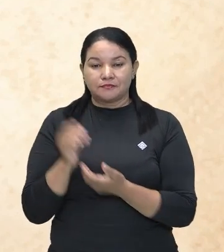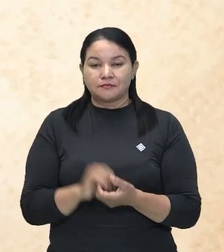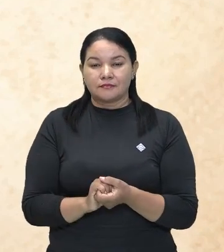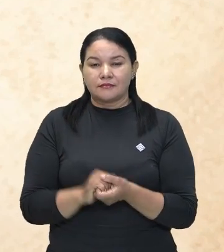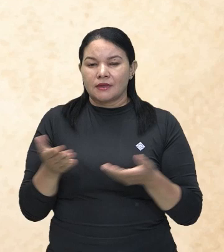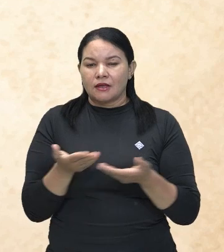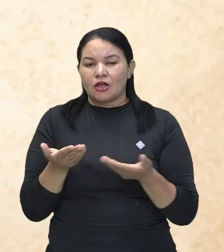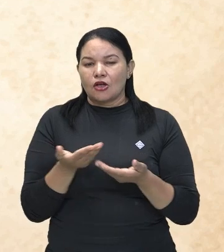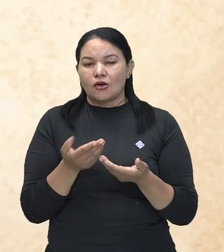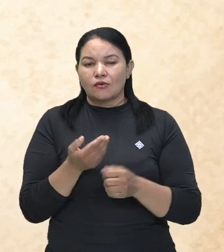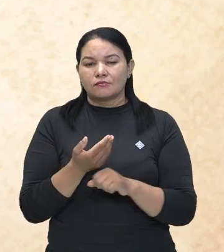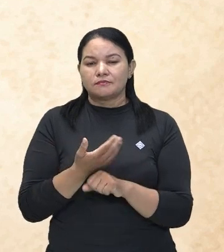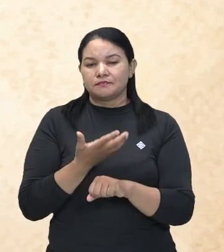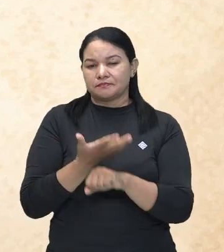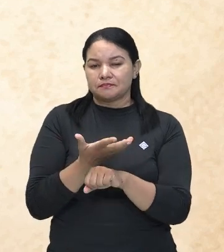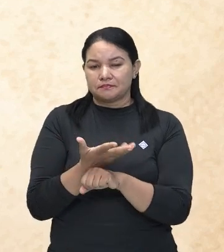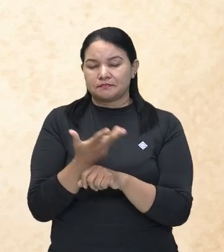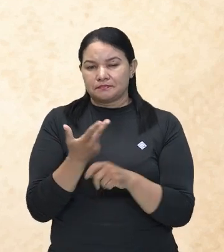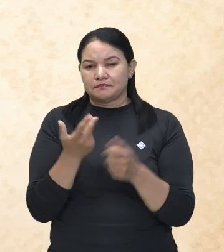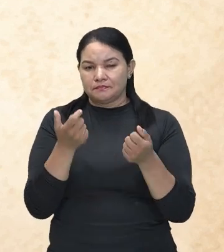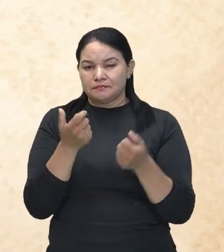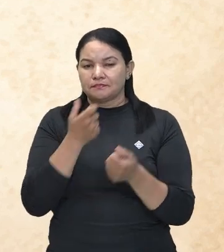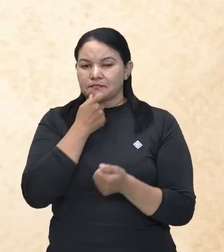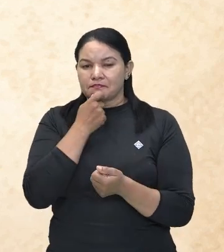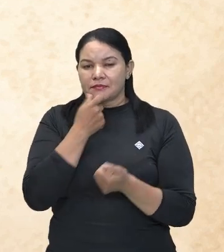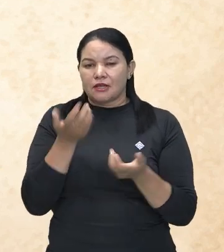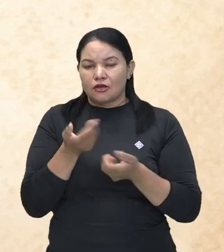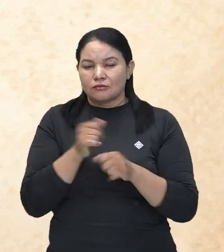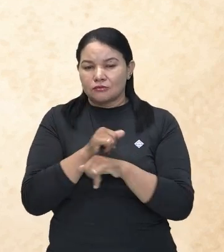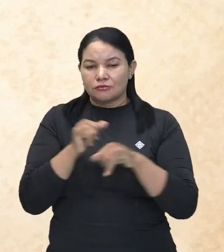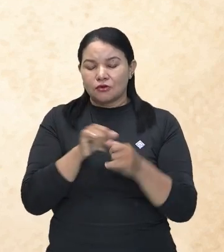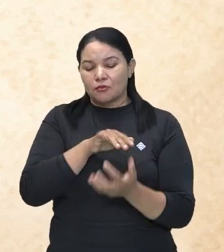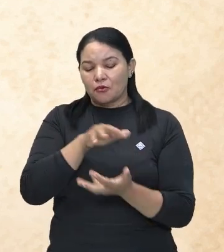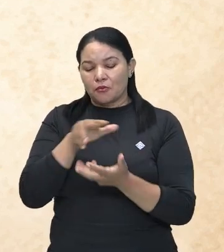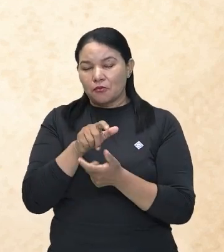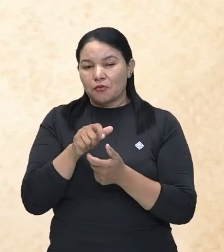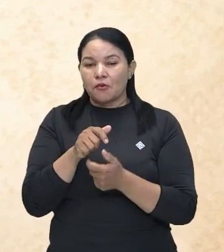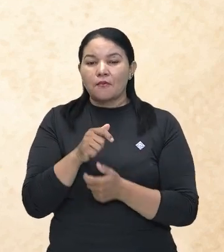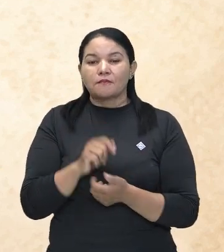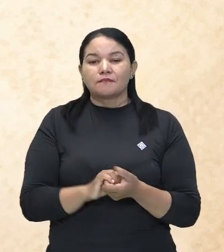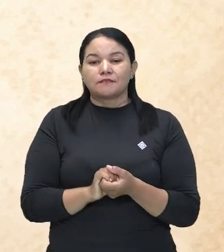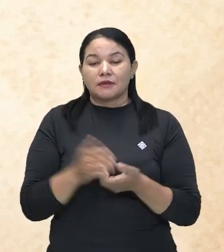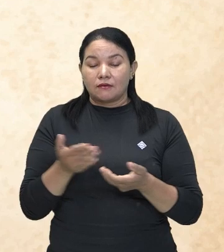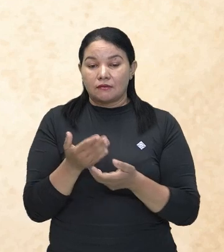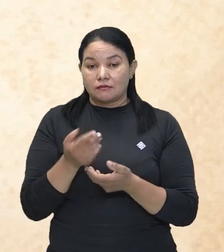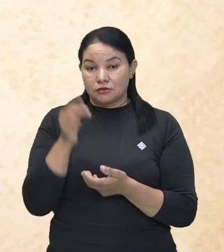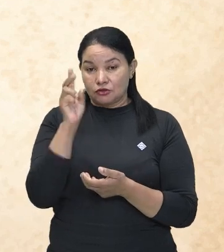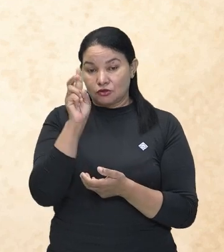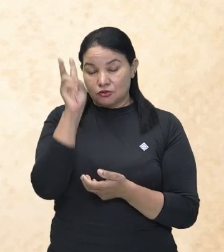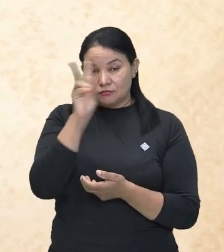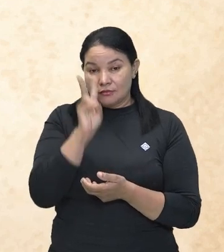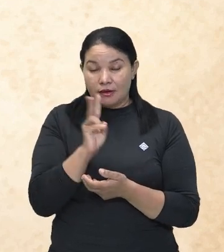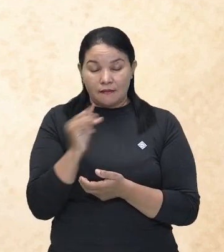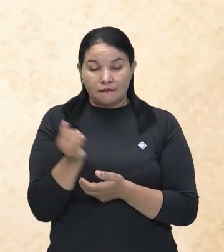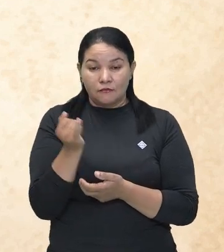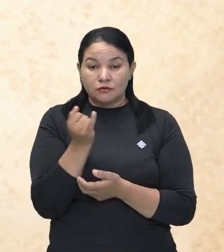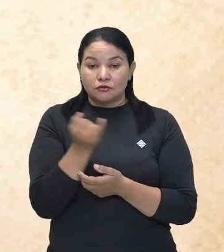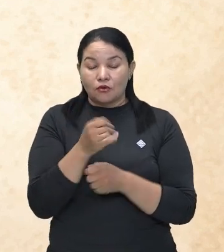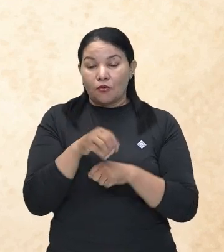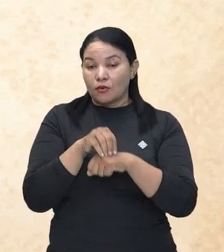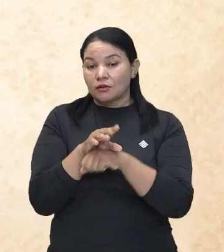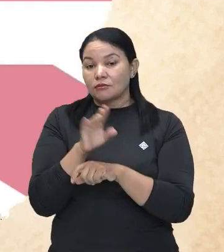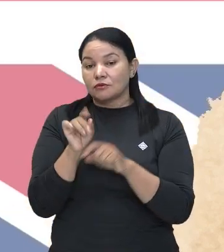falar um pouquinho sobre a expansão da língua inglesa pelo mundo. Alguns aspectos muito importantes, historicamente importantes, contribuíram para esse